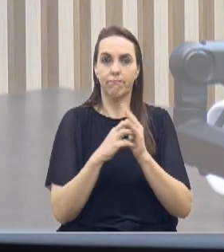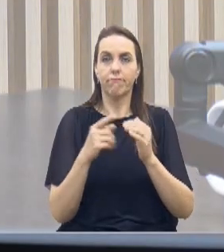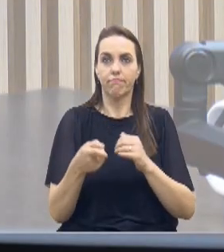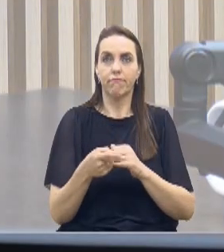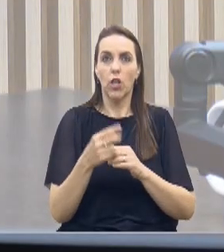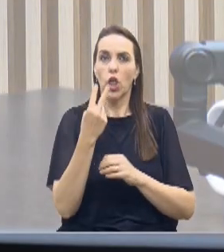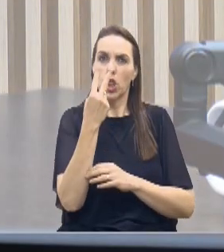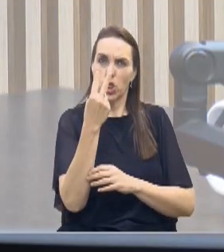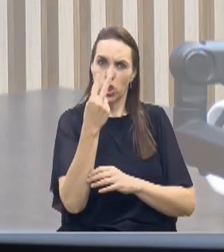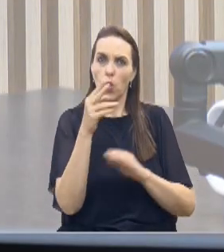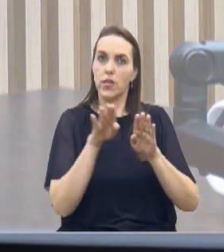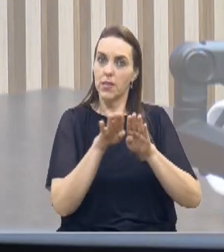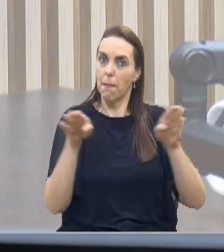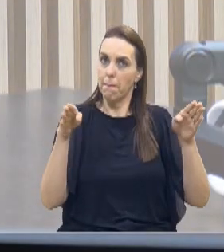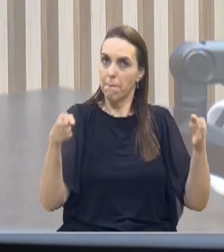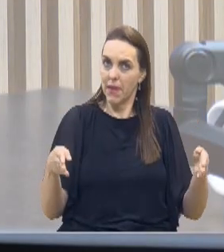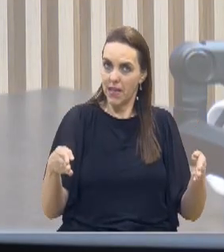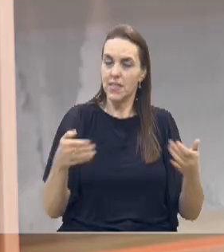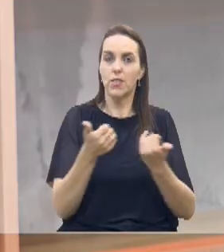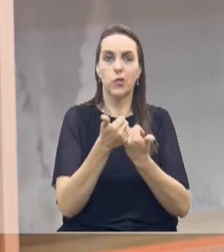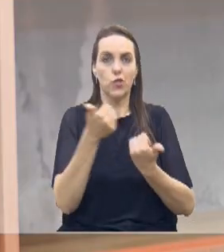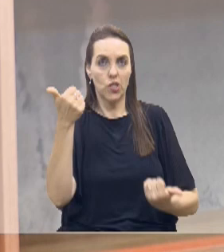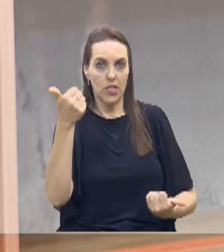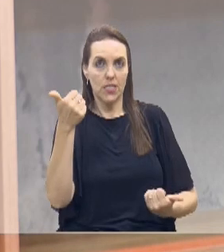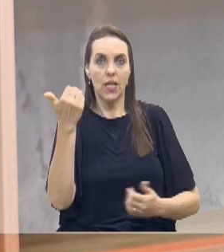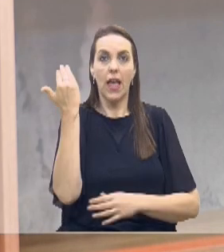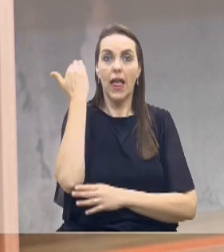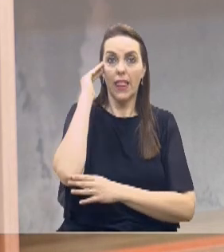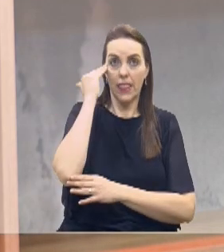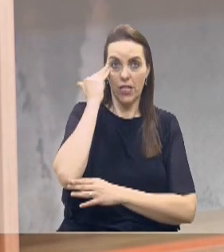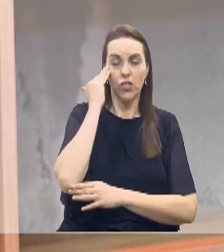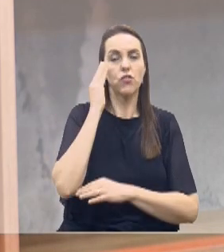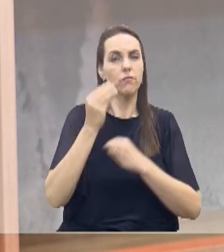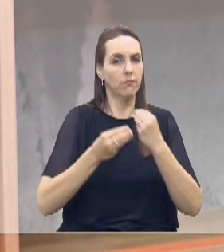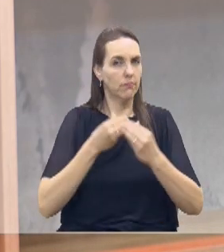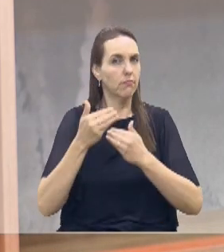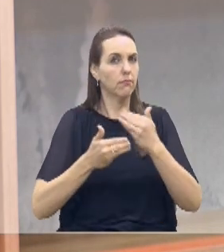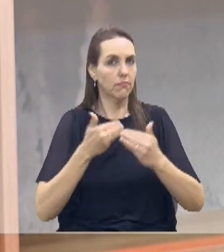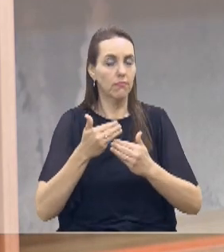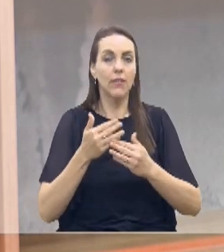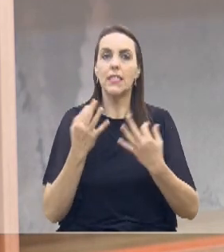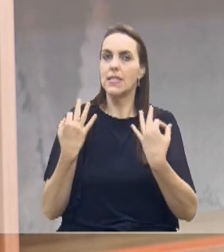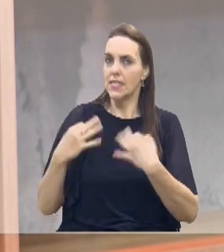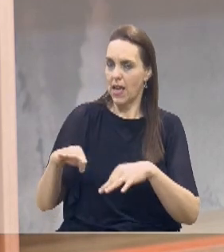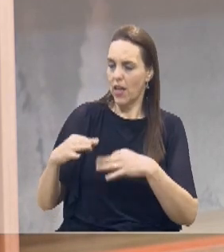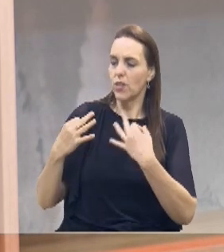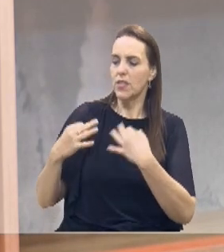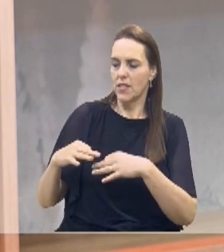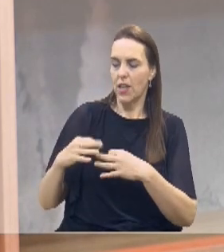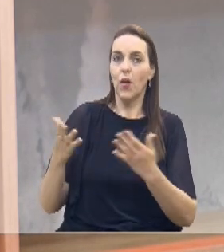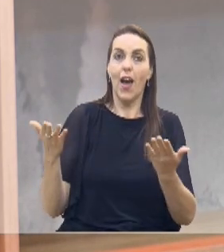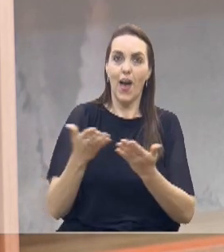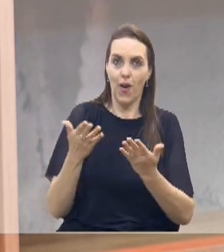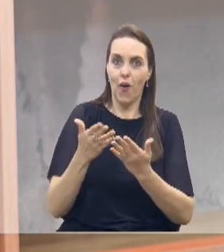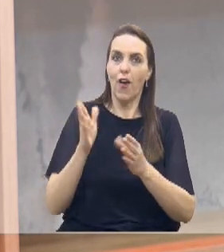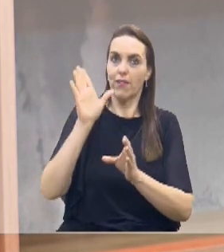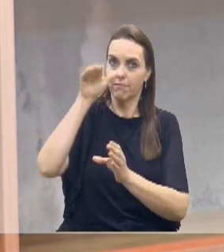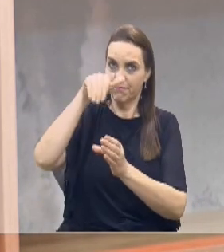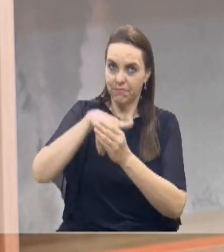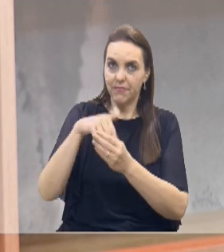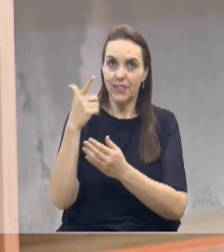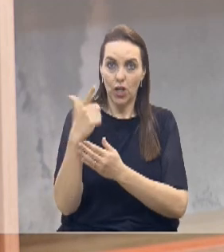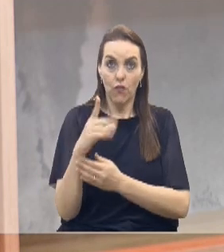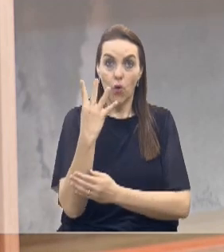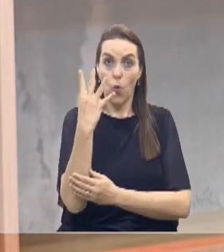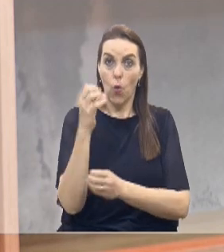né? Para já conseguir entender um pouquinho do procedimento. Exato. E agora, com essa bagagem, a senhora se reelege, agora tem mais 4 anos como